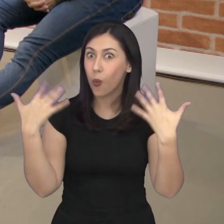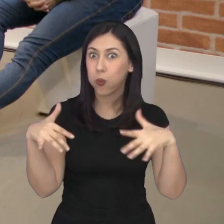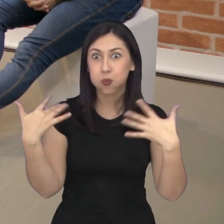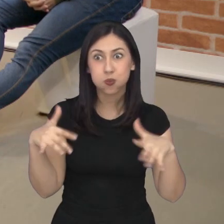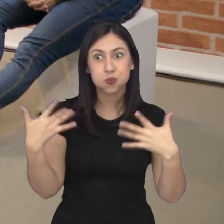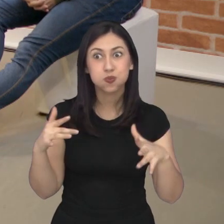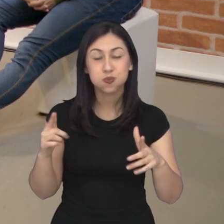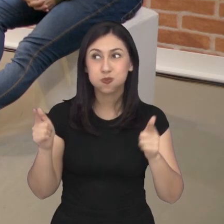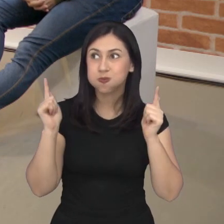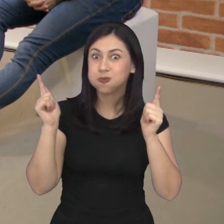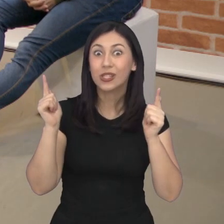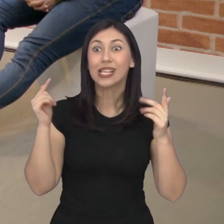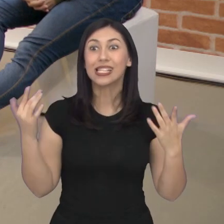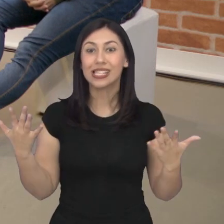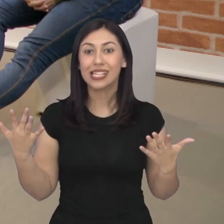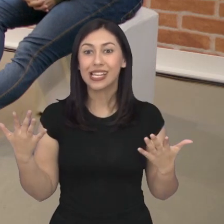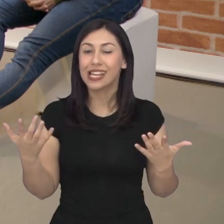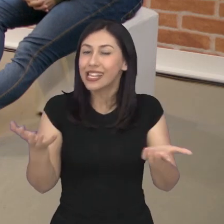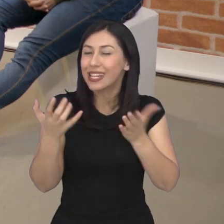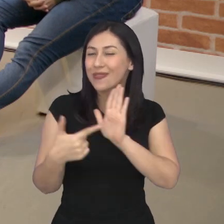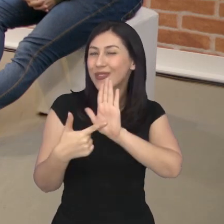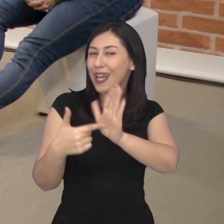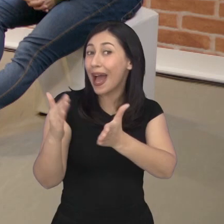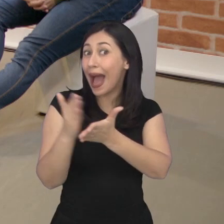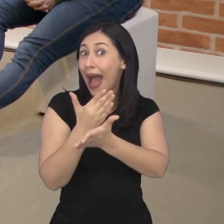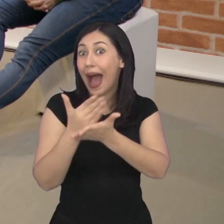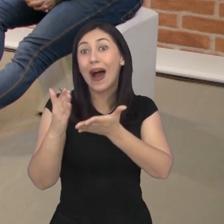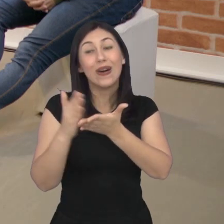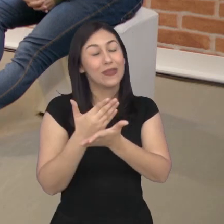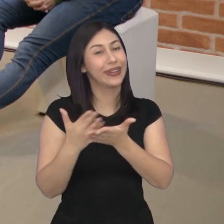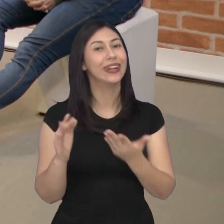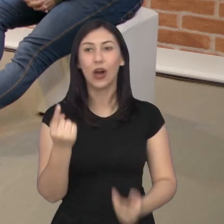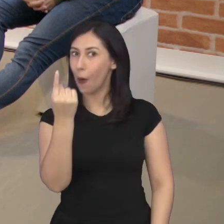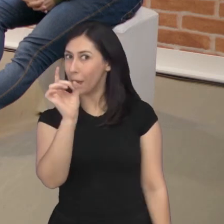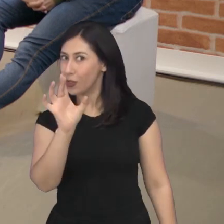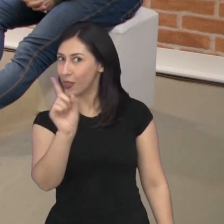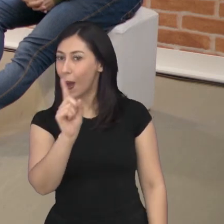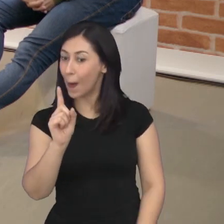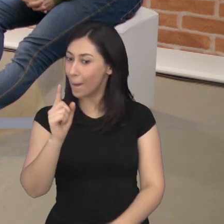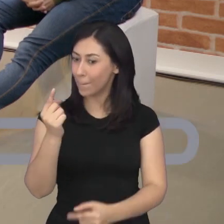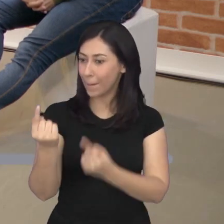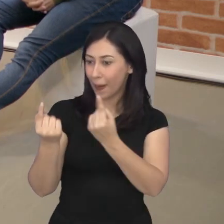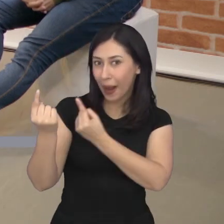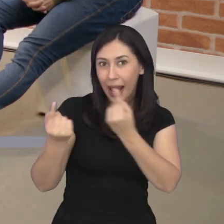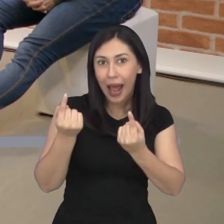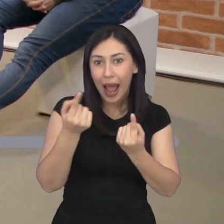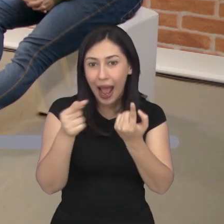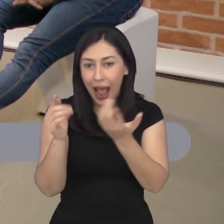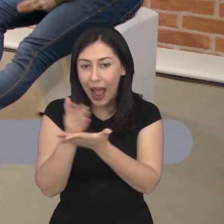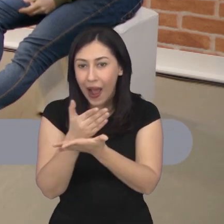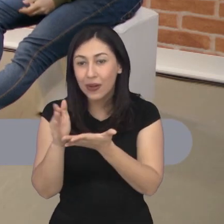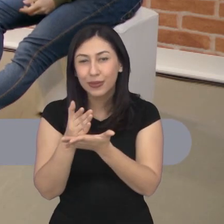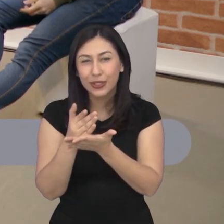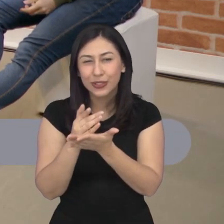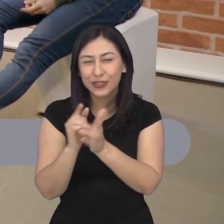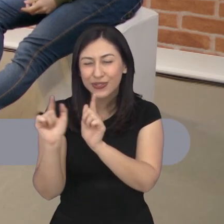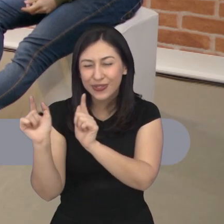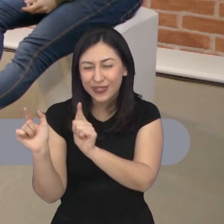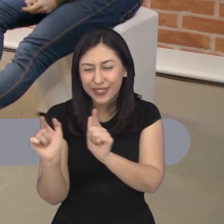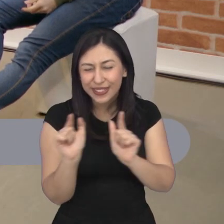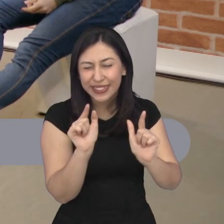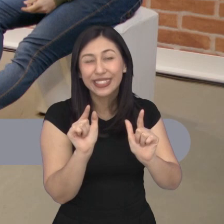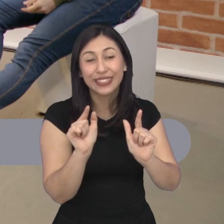gente queria mostrar uma delas aqui. Algumas delas, né? Mais de uma, na verdade, a gente separou um teaserzinho,